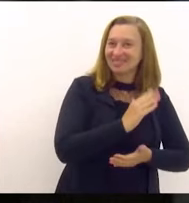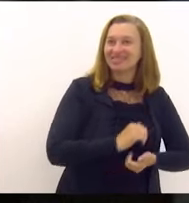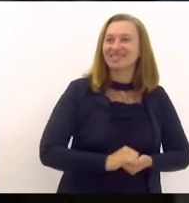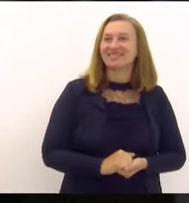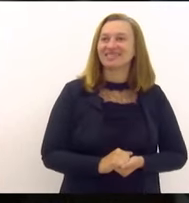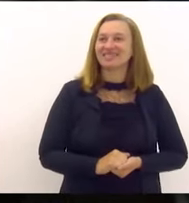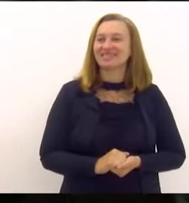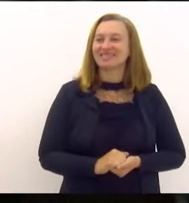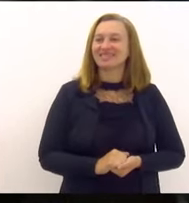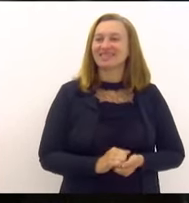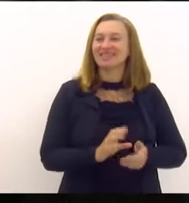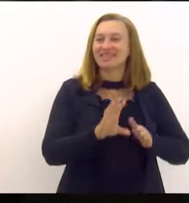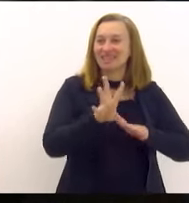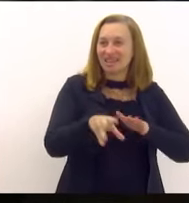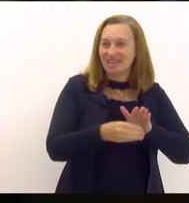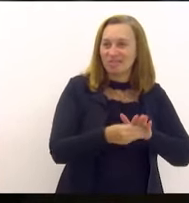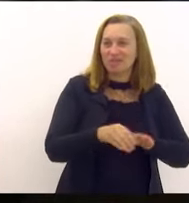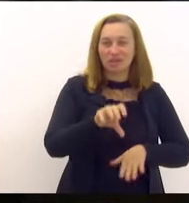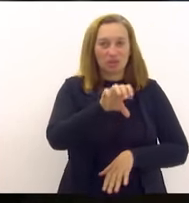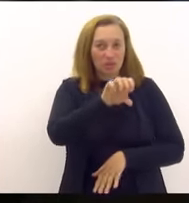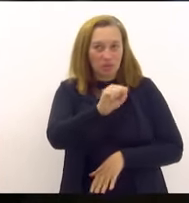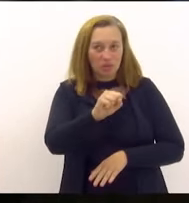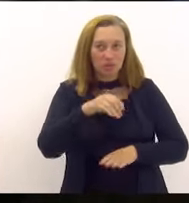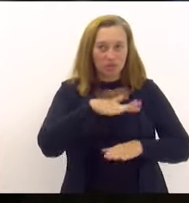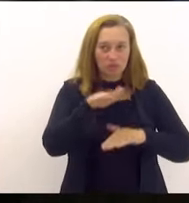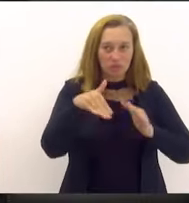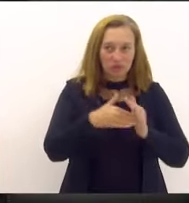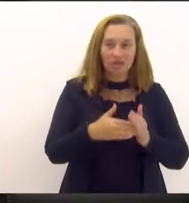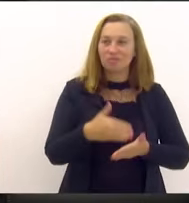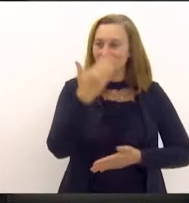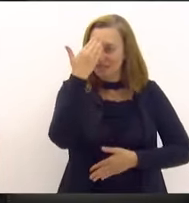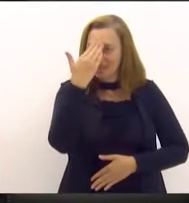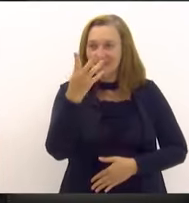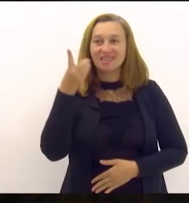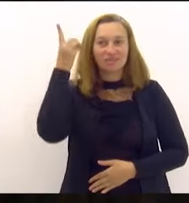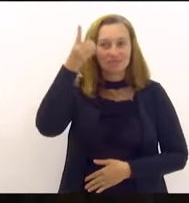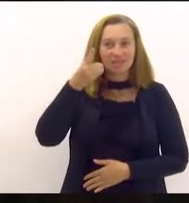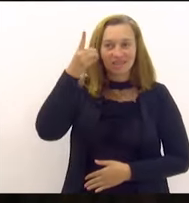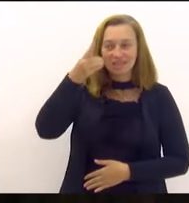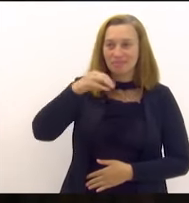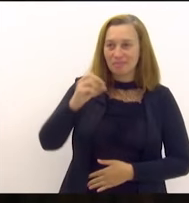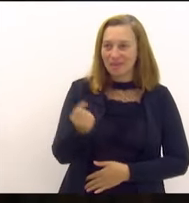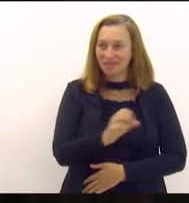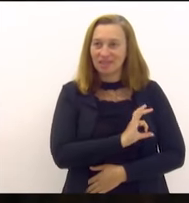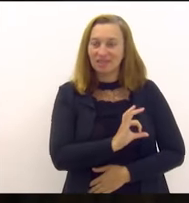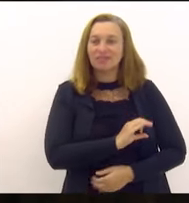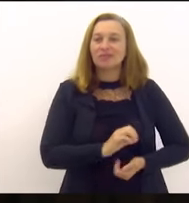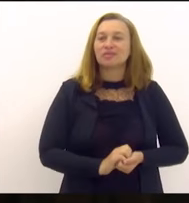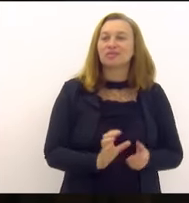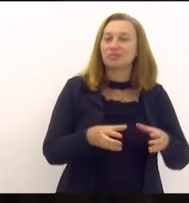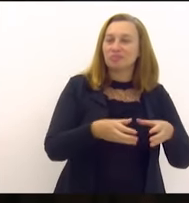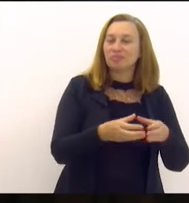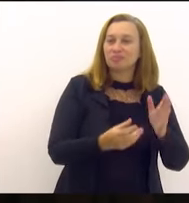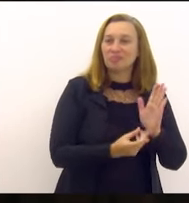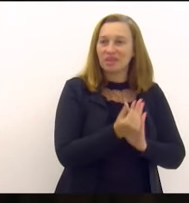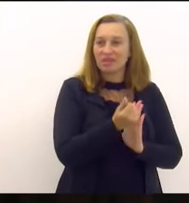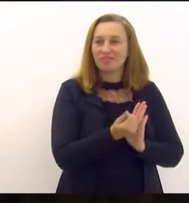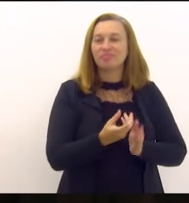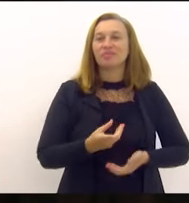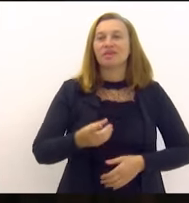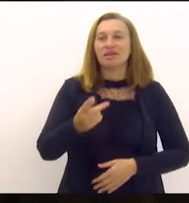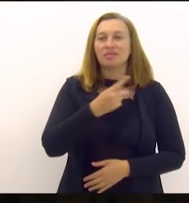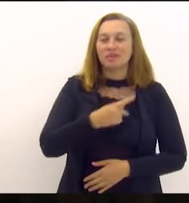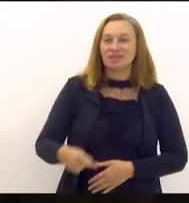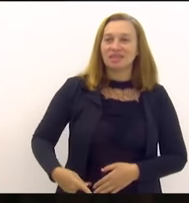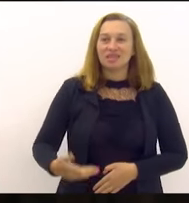favorável à emenda 8 na sua integralidade. Muito obrigado, deputada Marta Rocha. Pela Comissão de Orçamento, nosso presidente,